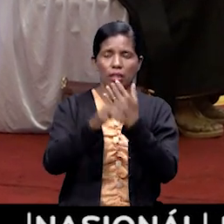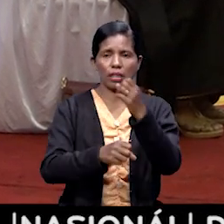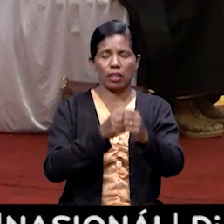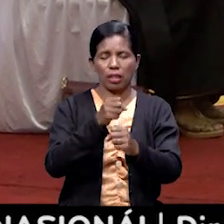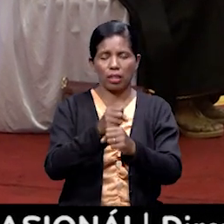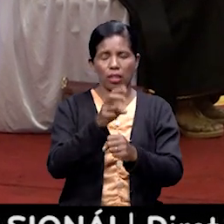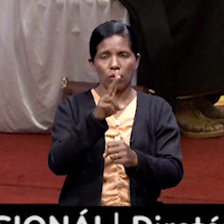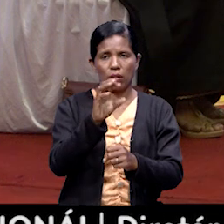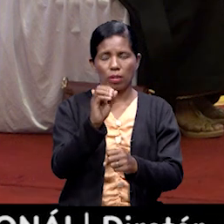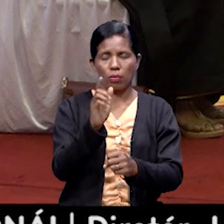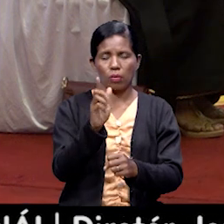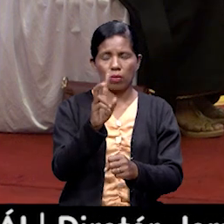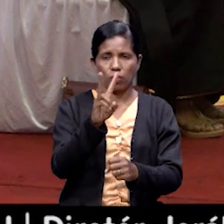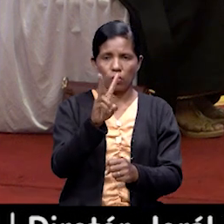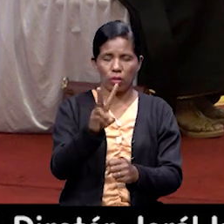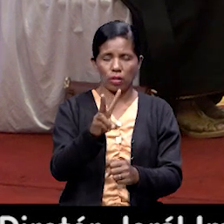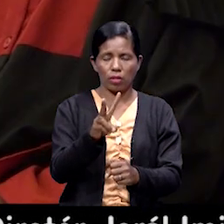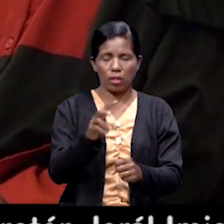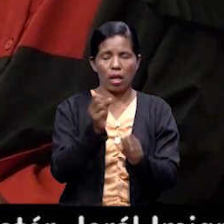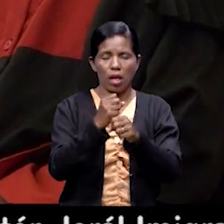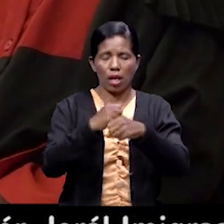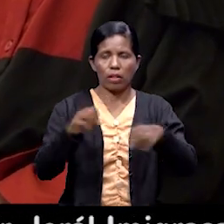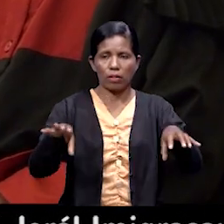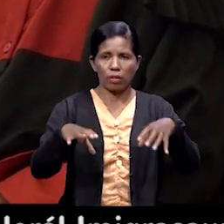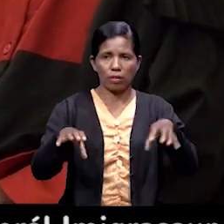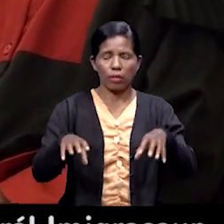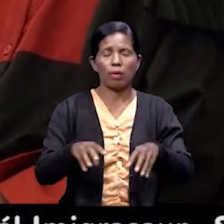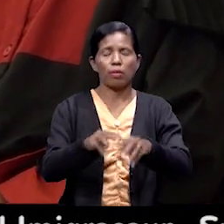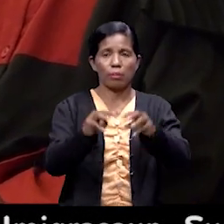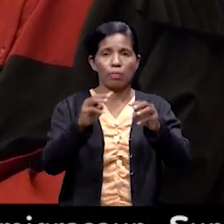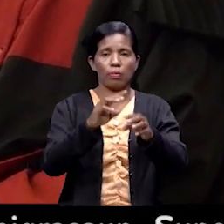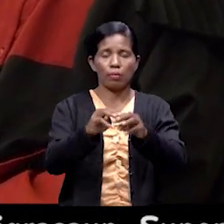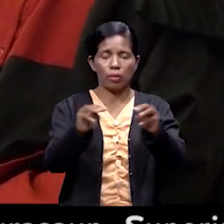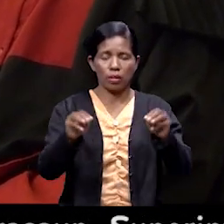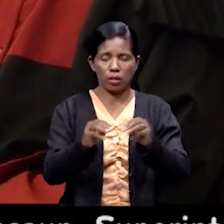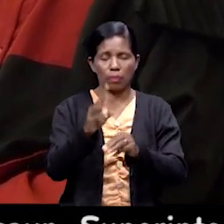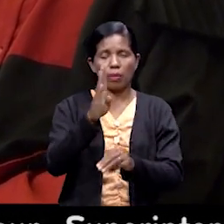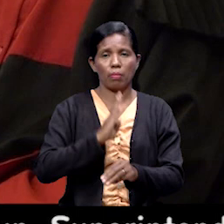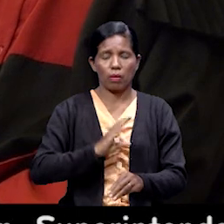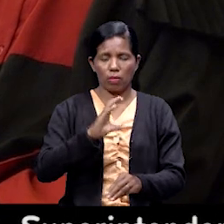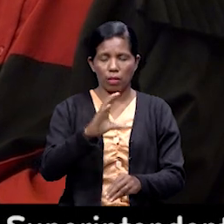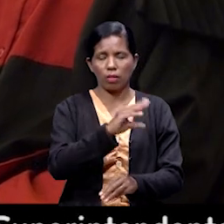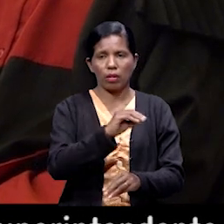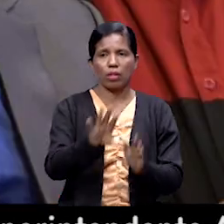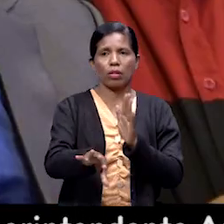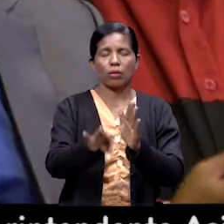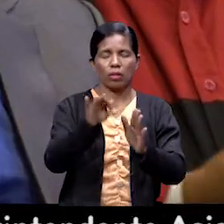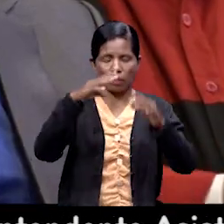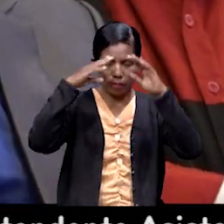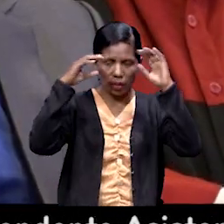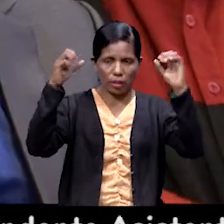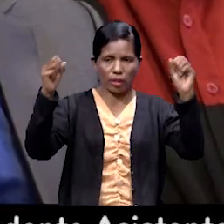rihunrua no hala’o serviço iha procuradoria distrital bakau moloketa nomeação husi presidente